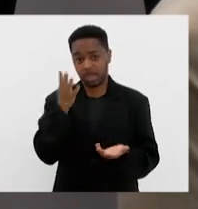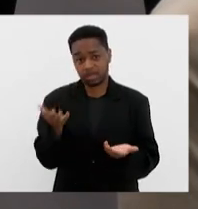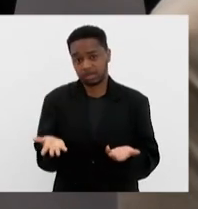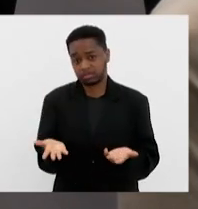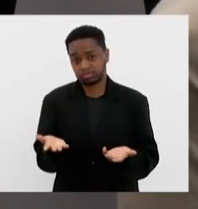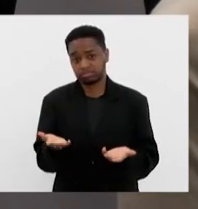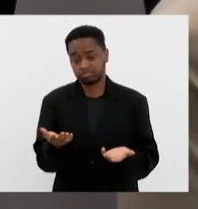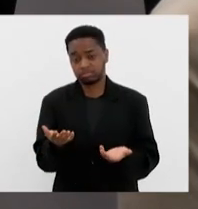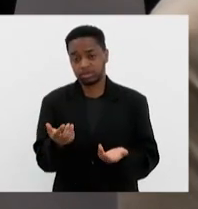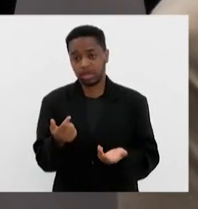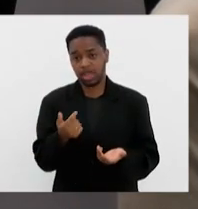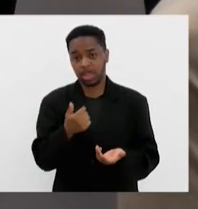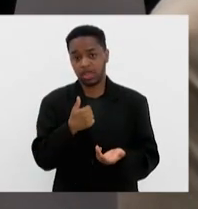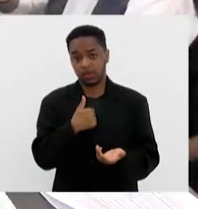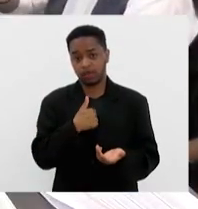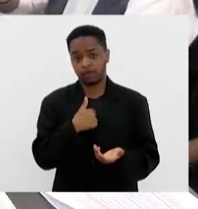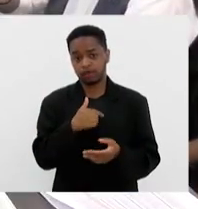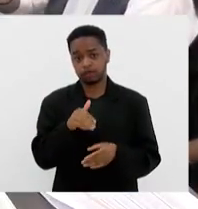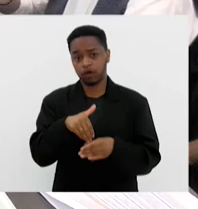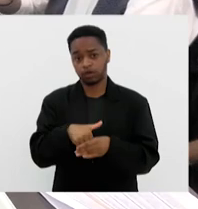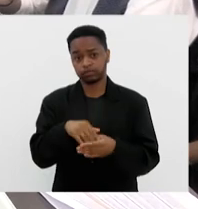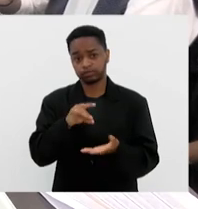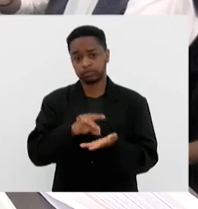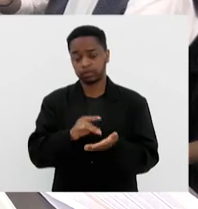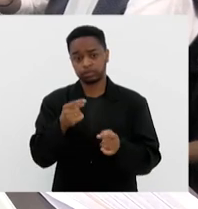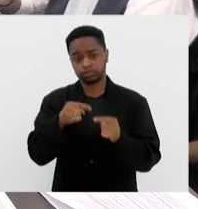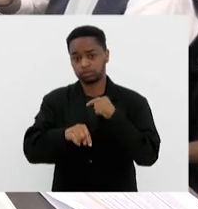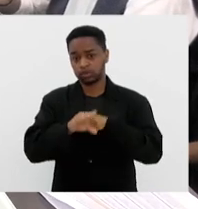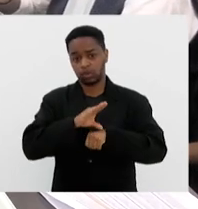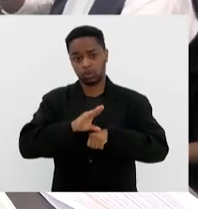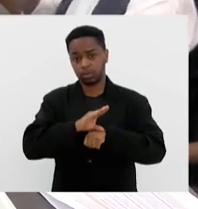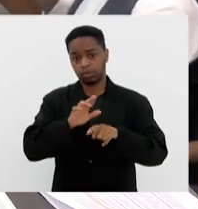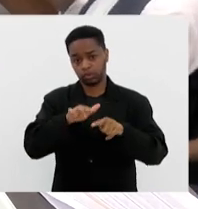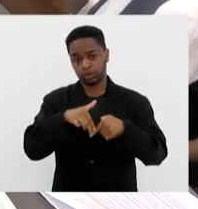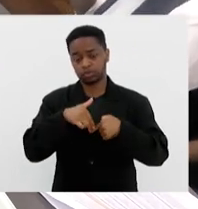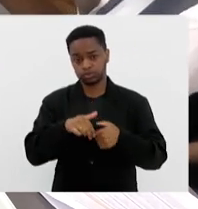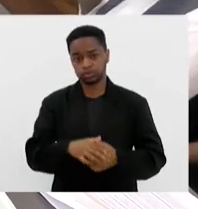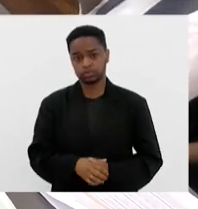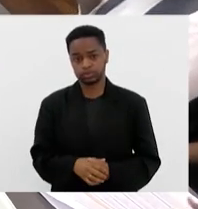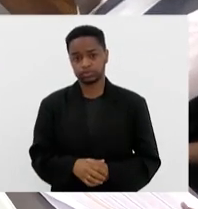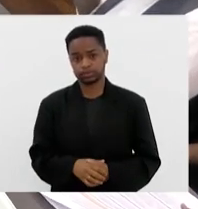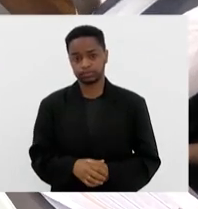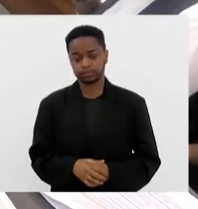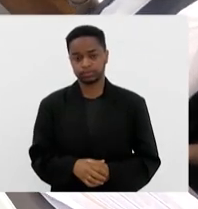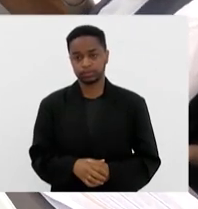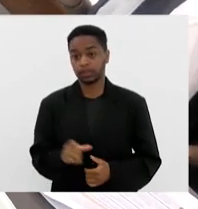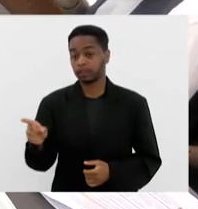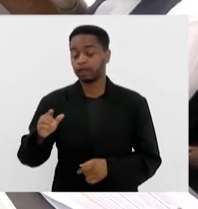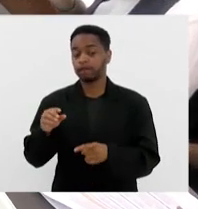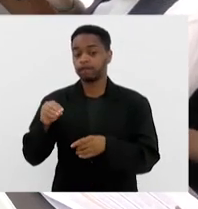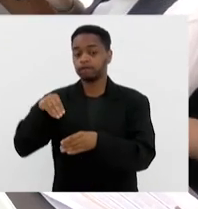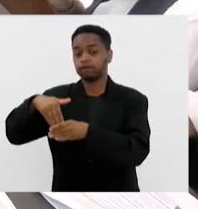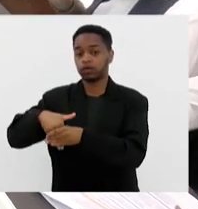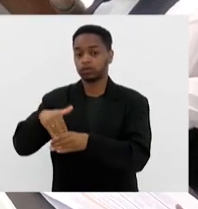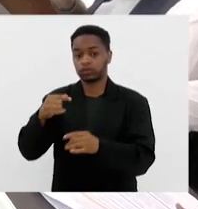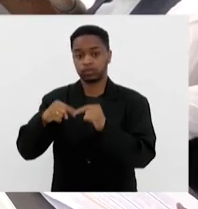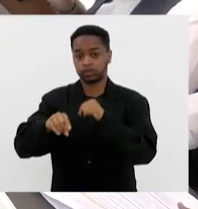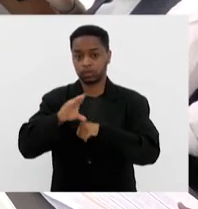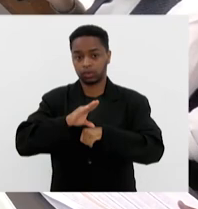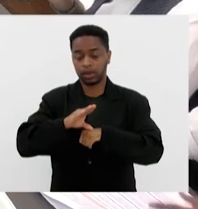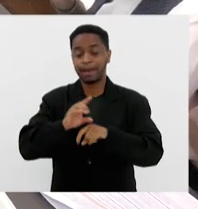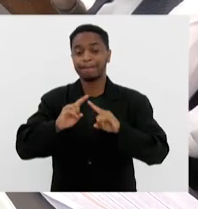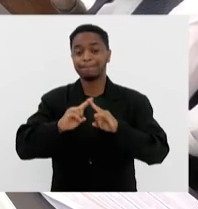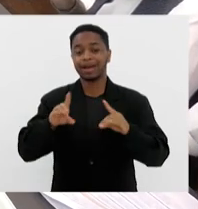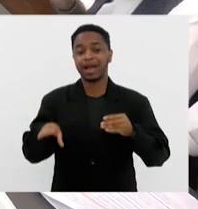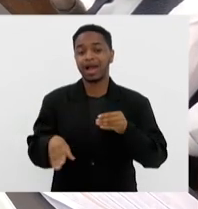Eu, inclusive, votaria pela inconstitucionalidade, por essa razão. O voto é pela inconstitucionalidade. Ele está votando pela inconstitucionalidade. Eu sei, mas ele